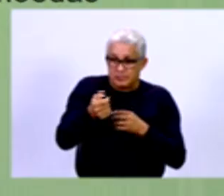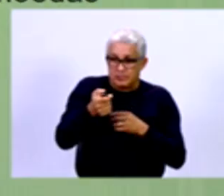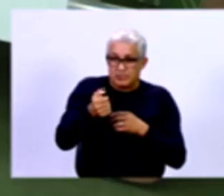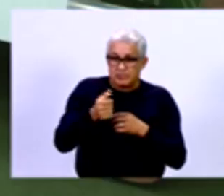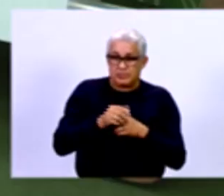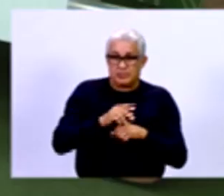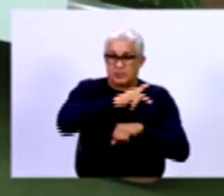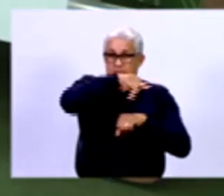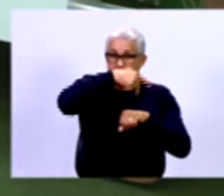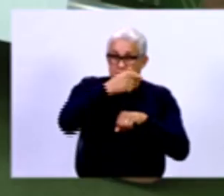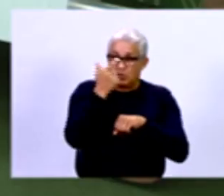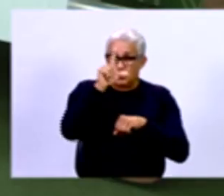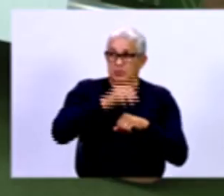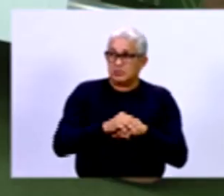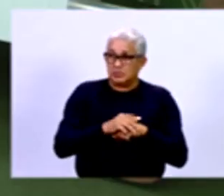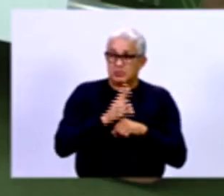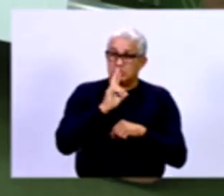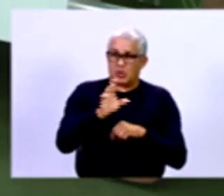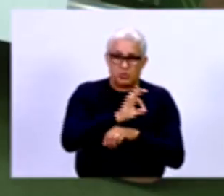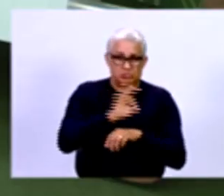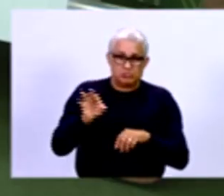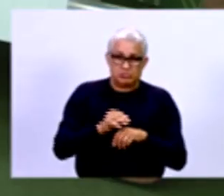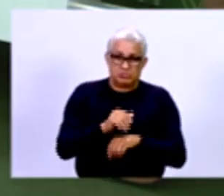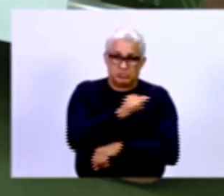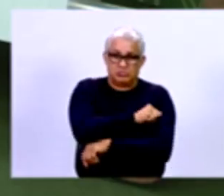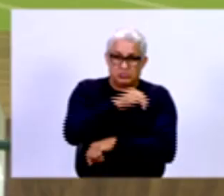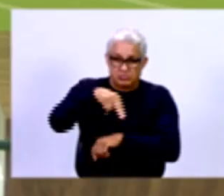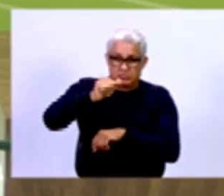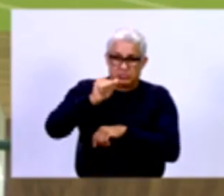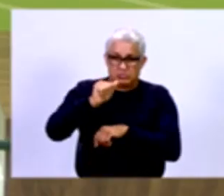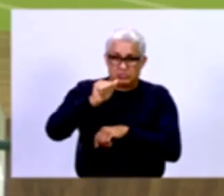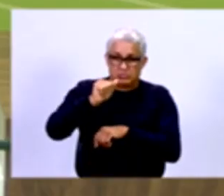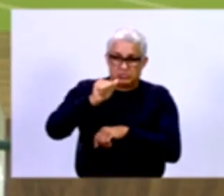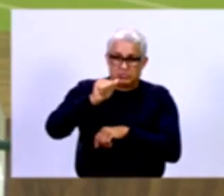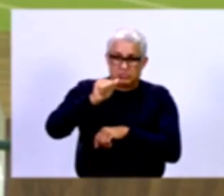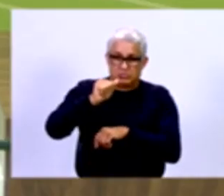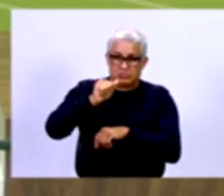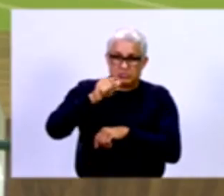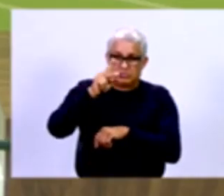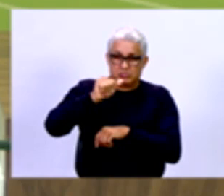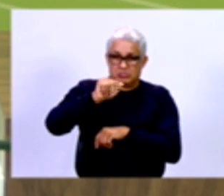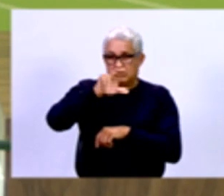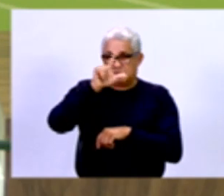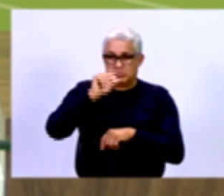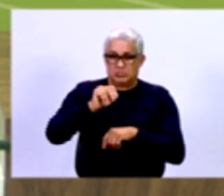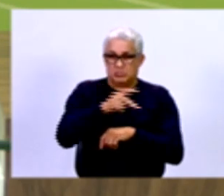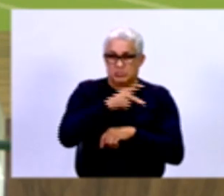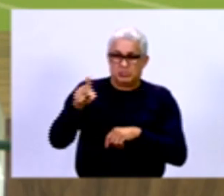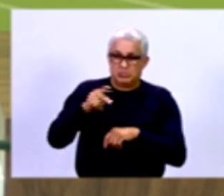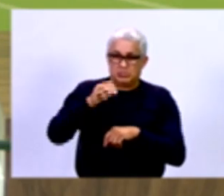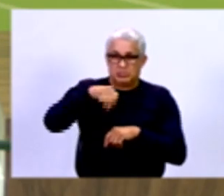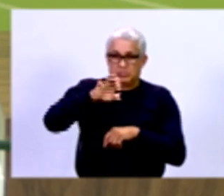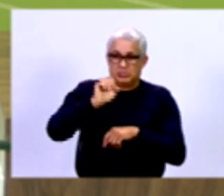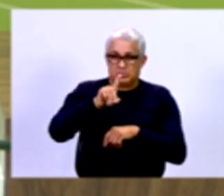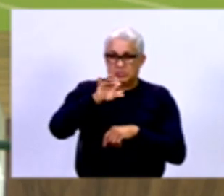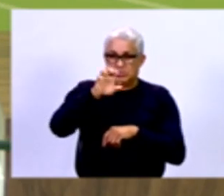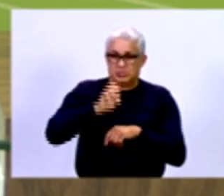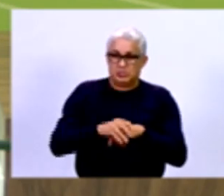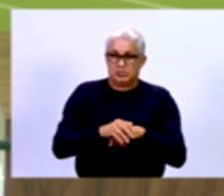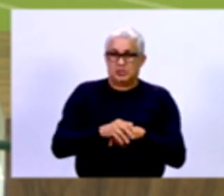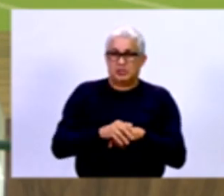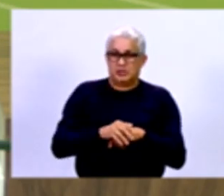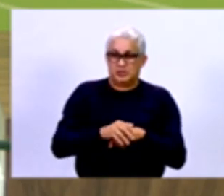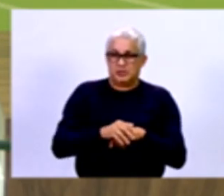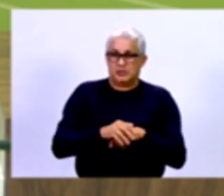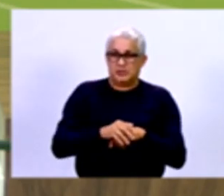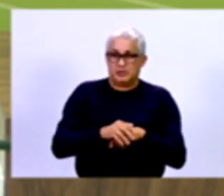estrangeira? Chegou uma ótima resposta aqui da aluna Ana Paula, de Presidente Médici. Ela respondeu assim: são os exportadores que recebem as